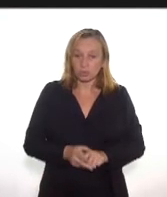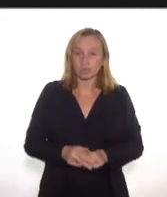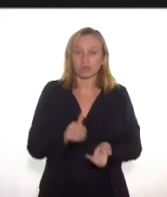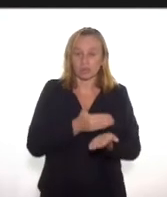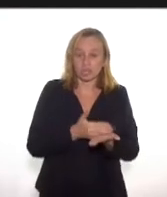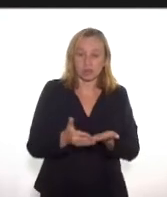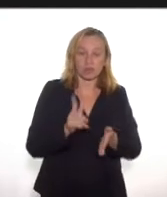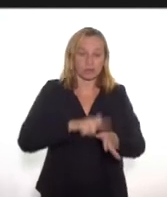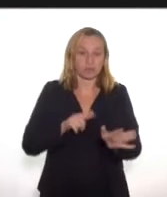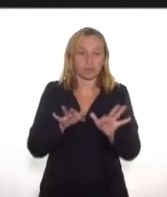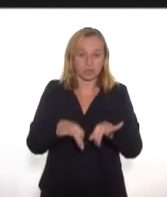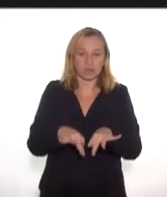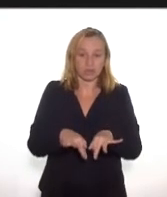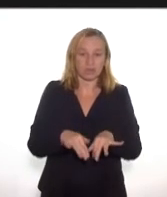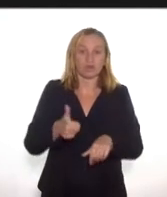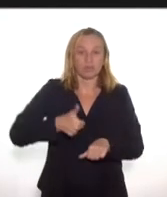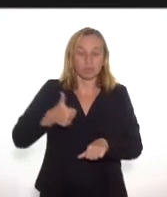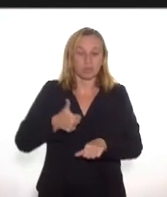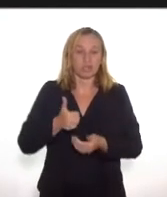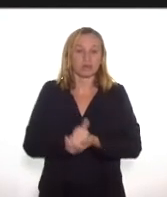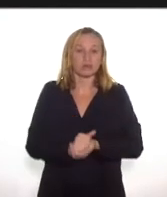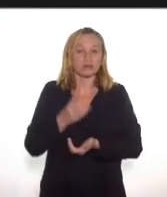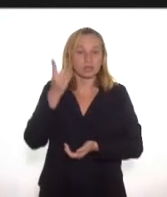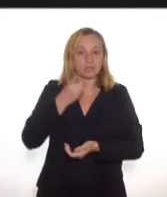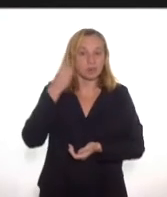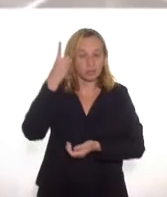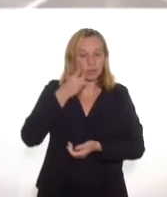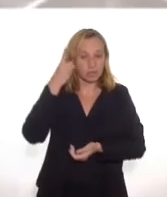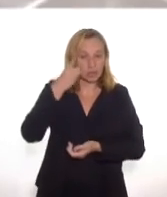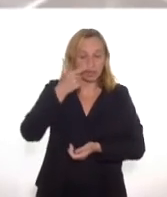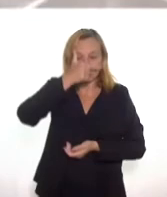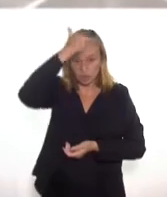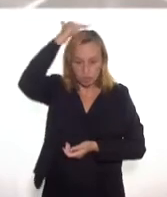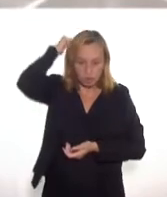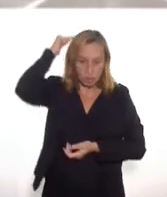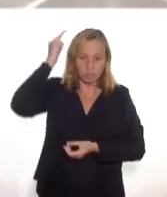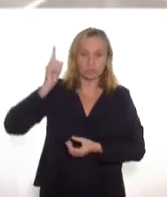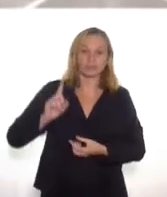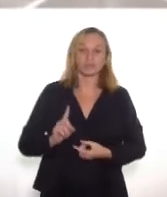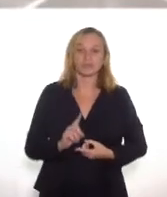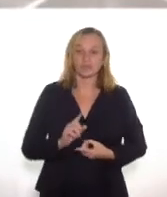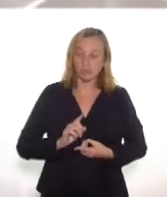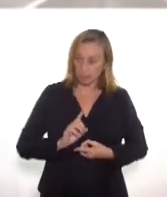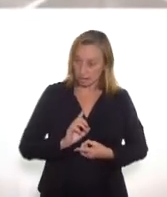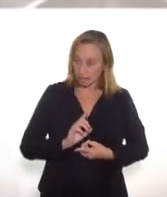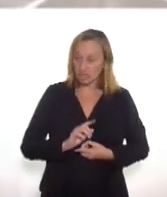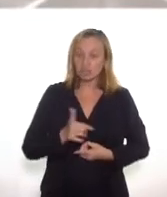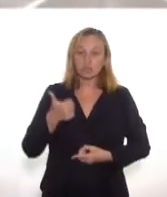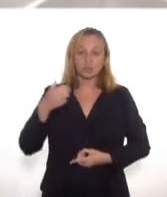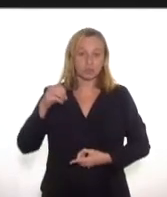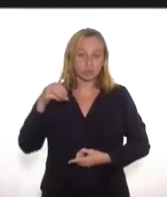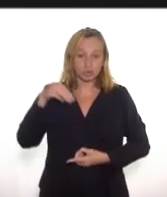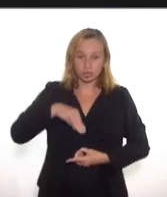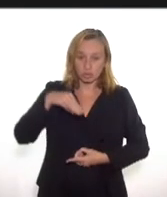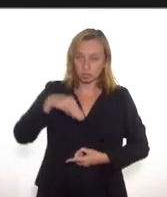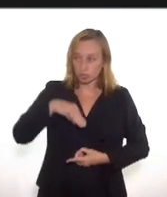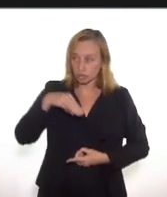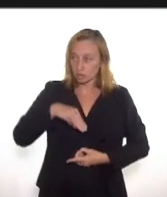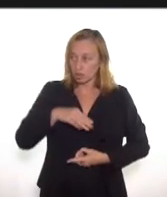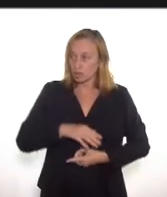Iniciado o expediente final, o primeiro orador inscrito é o nobre deputado Luiz Paulo. Vossa Excelência tem 10 minutos.